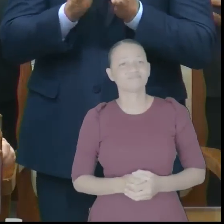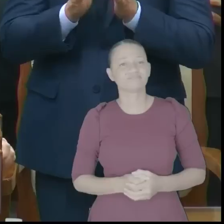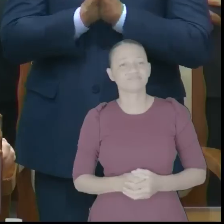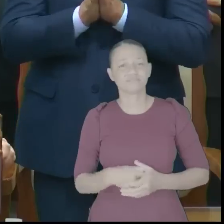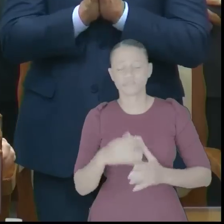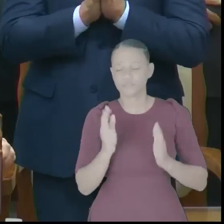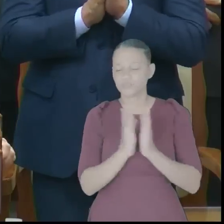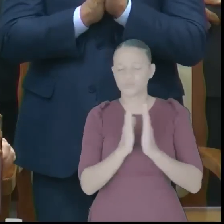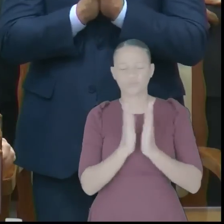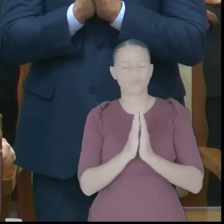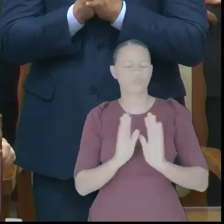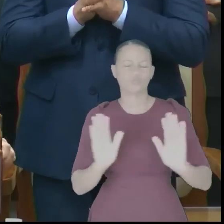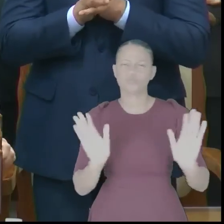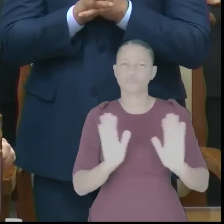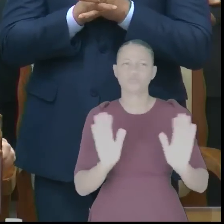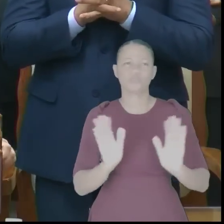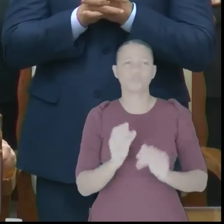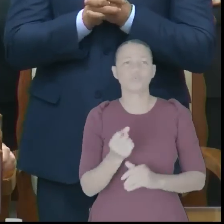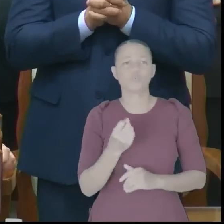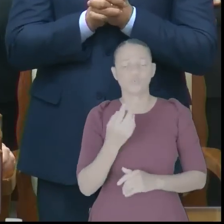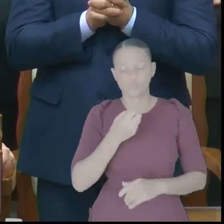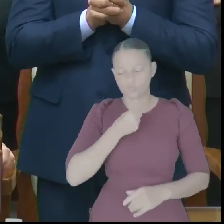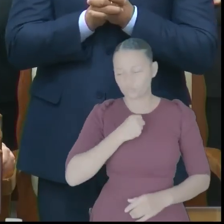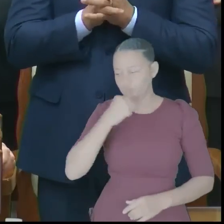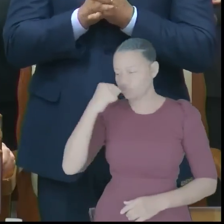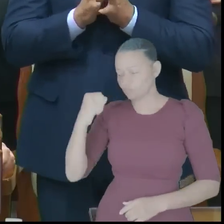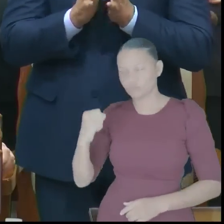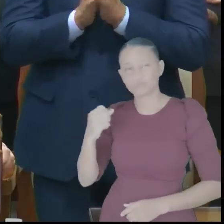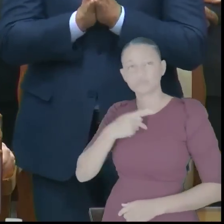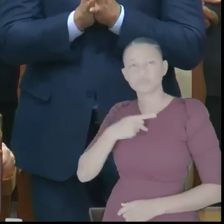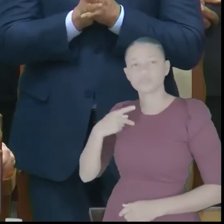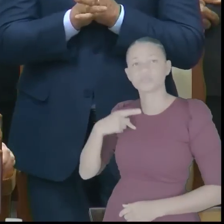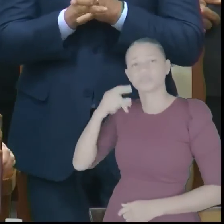orar porque eu vou passar para o vosso pastor.